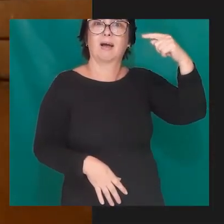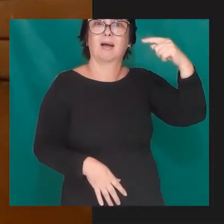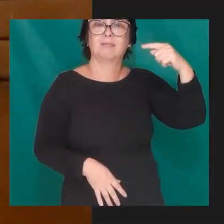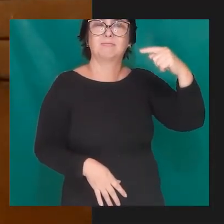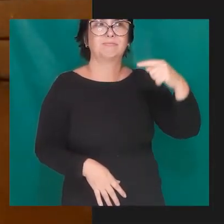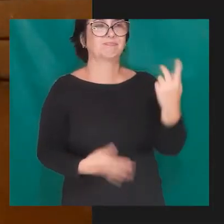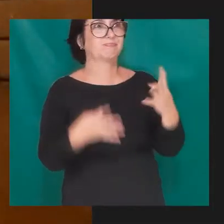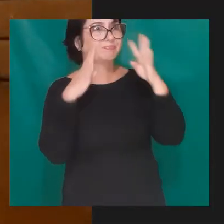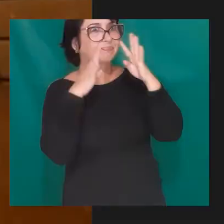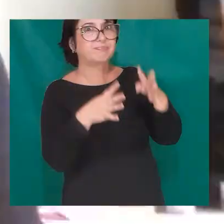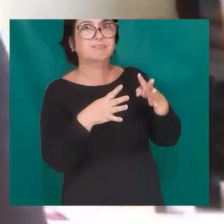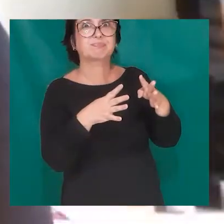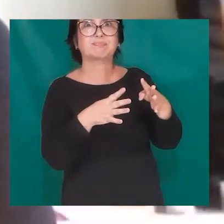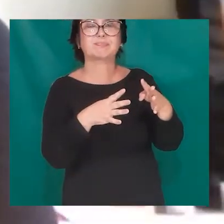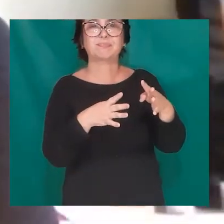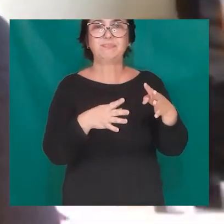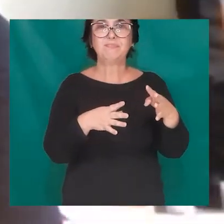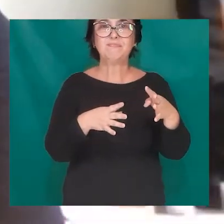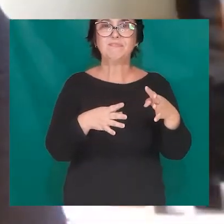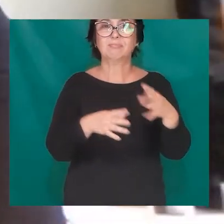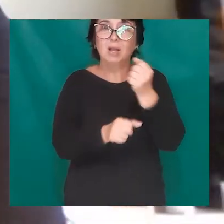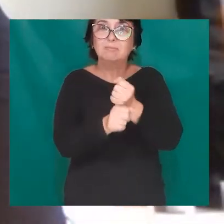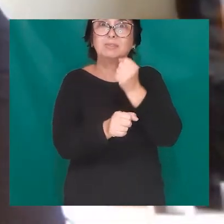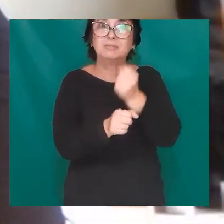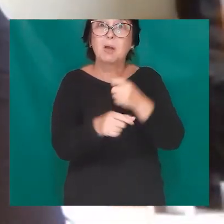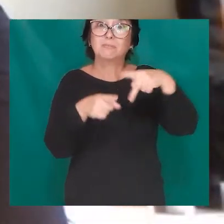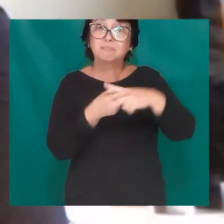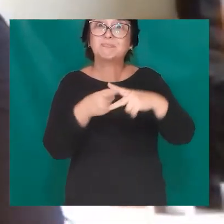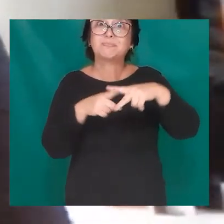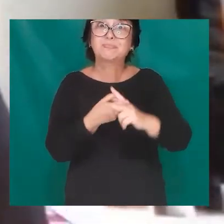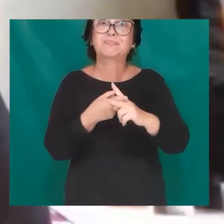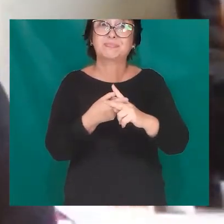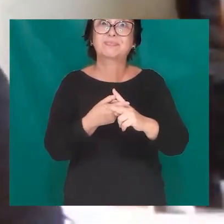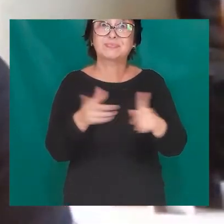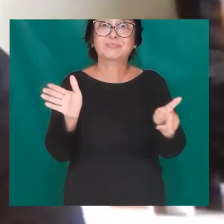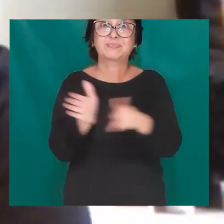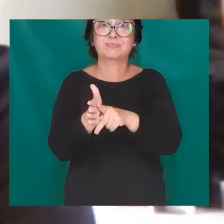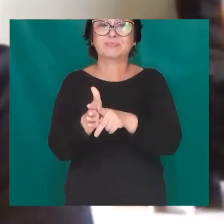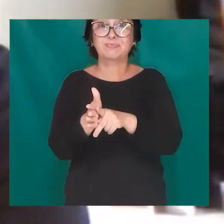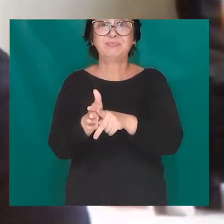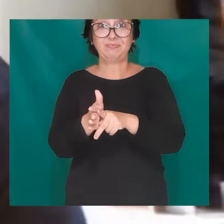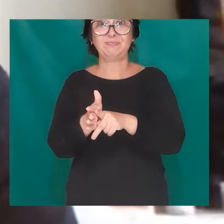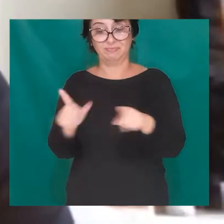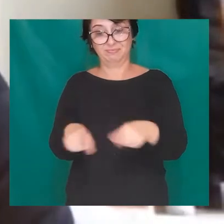O que me chamou muita atenção é o fato de eles construírem os instrumentos. Acho que você acha que o contato